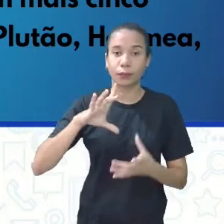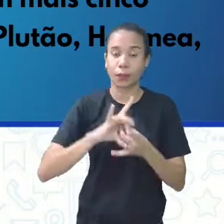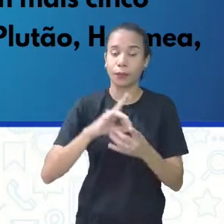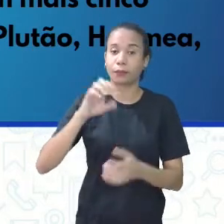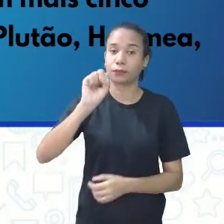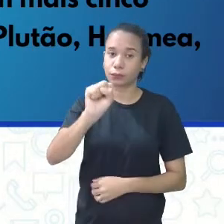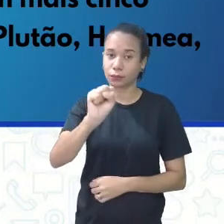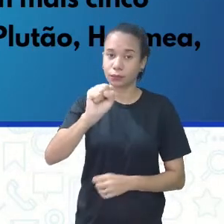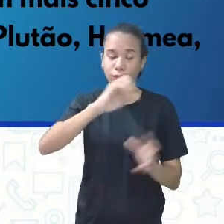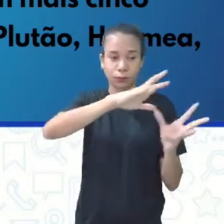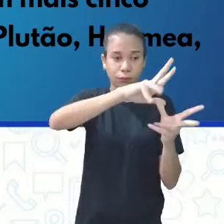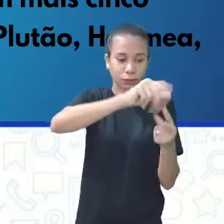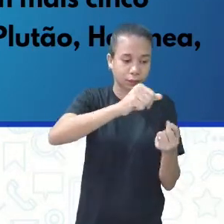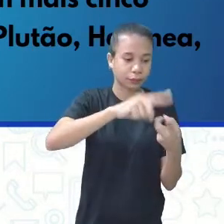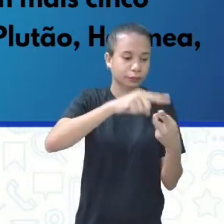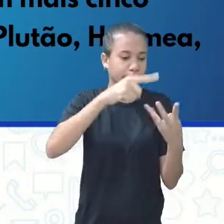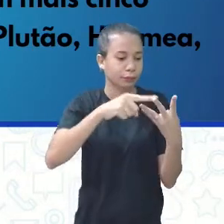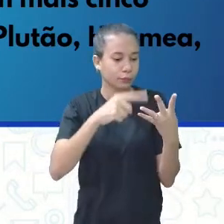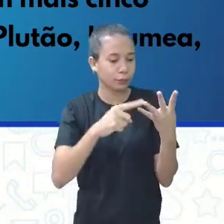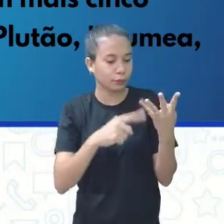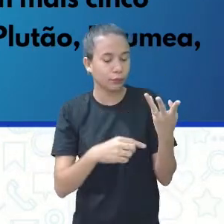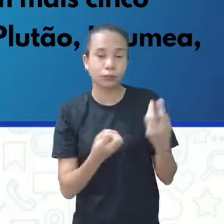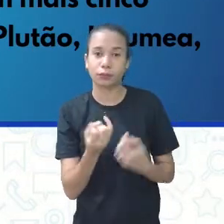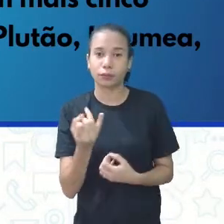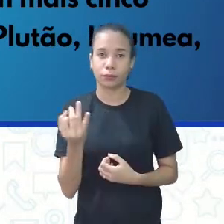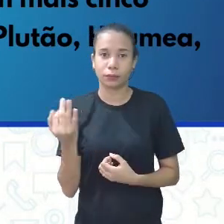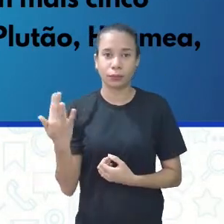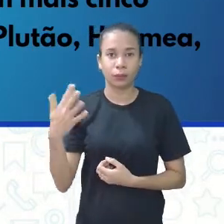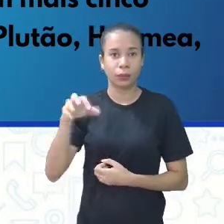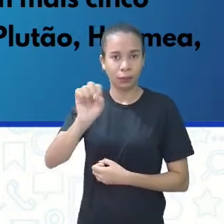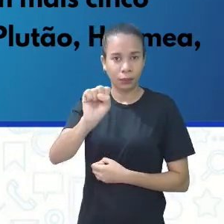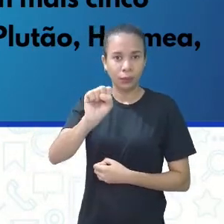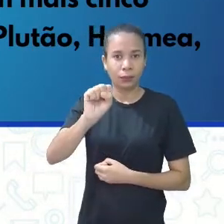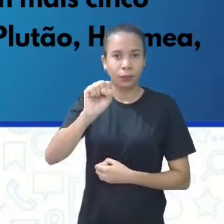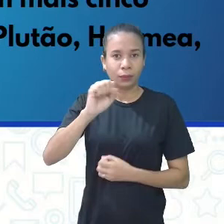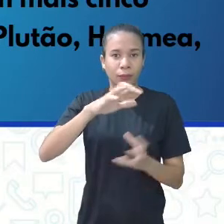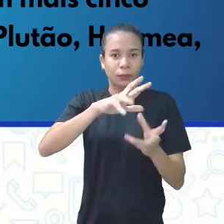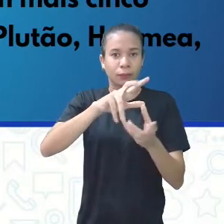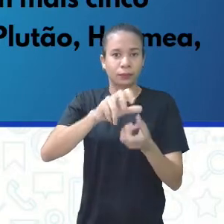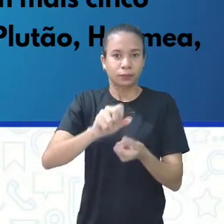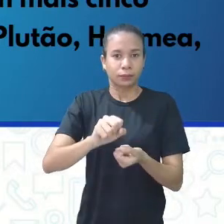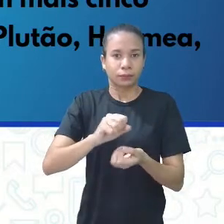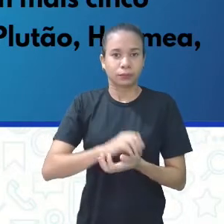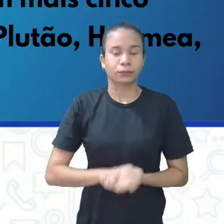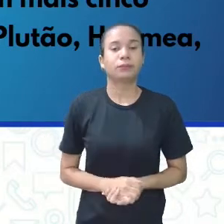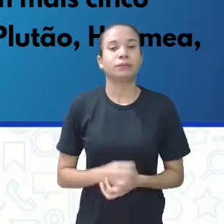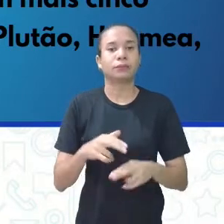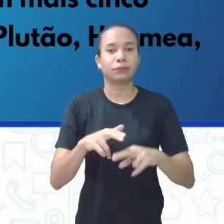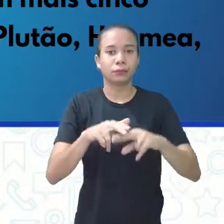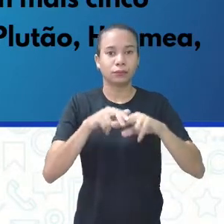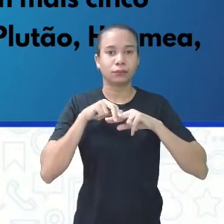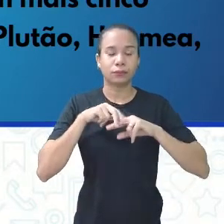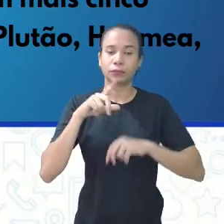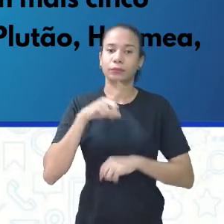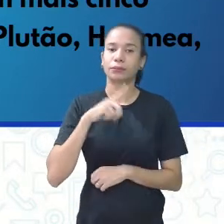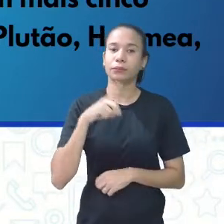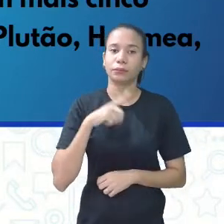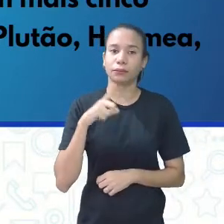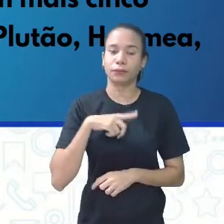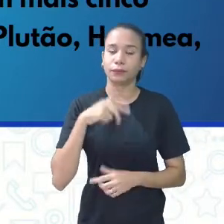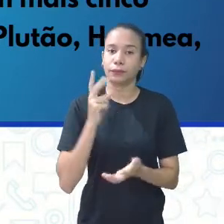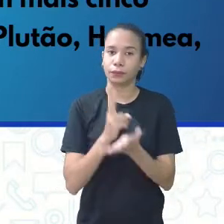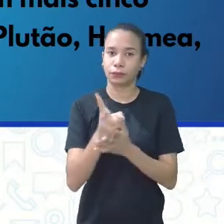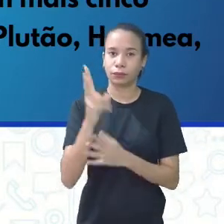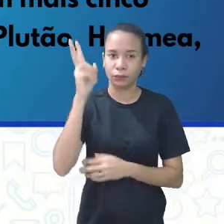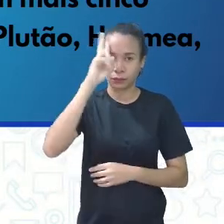8 planetas: o Mercúrio, Vênus, Terra, Marte, Júpiter, Saturno, Urano e Netuno. E aí, a gente vai